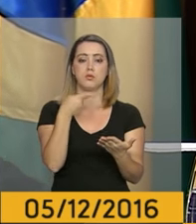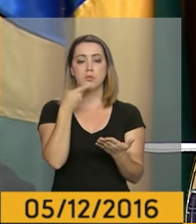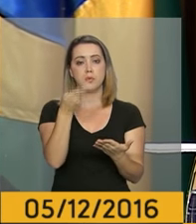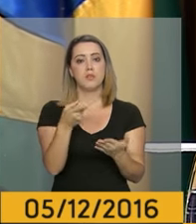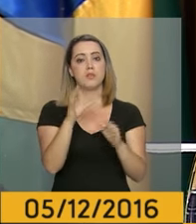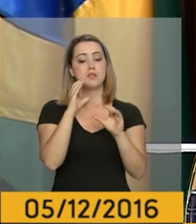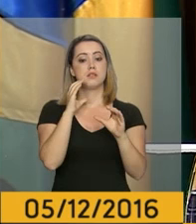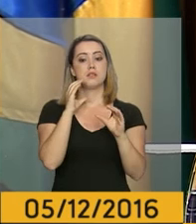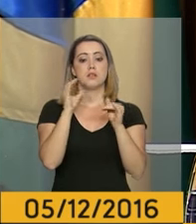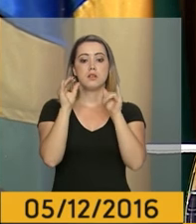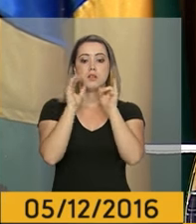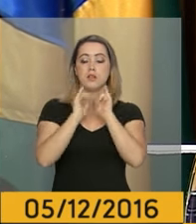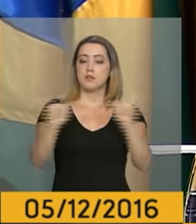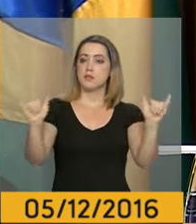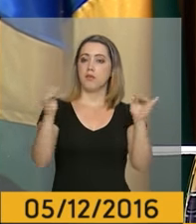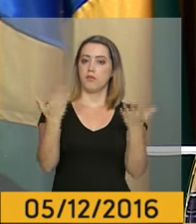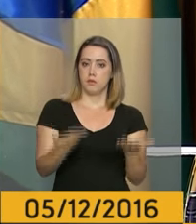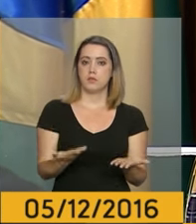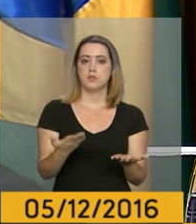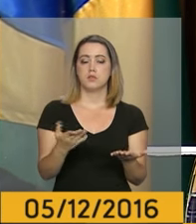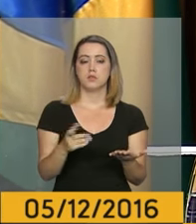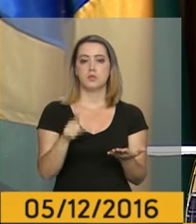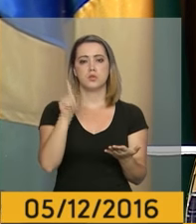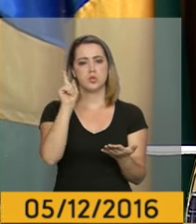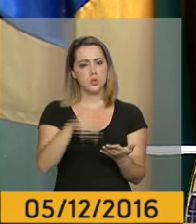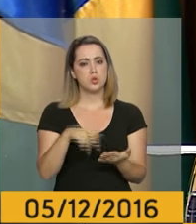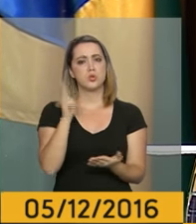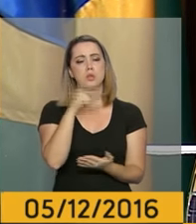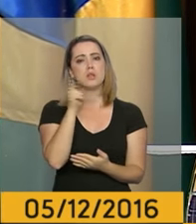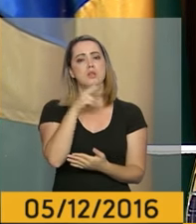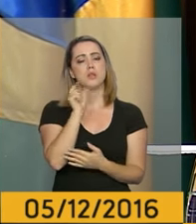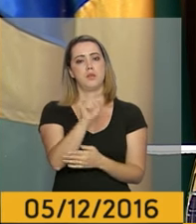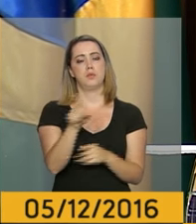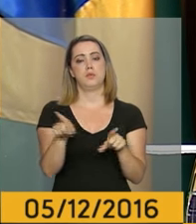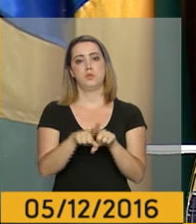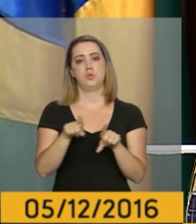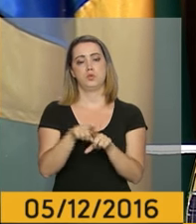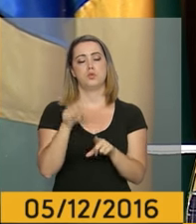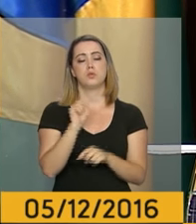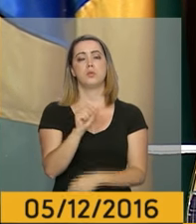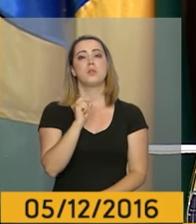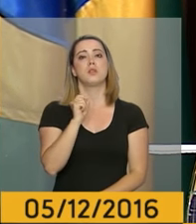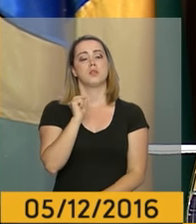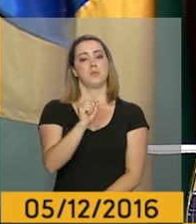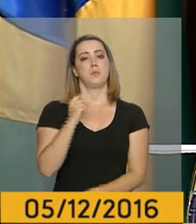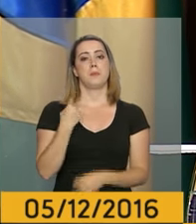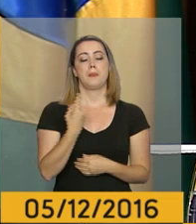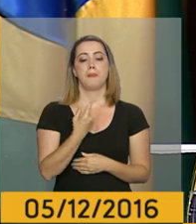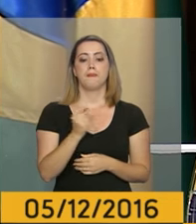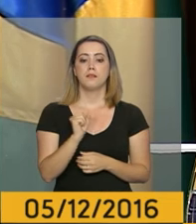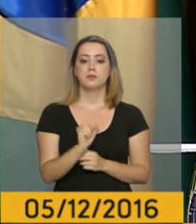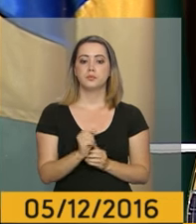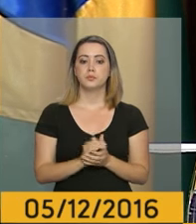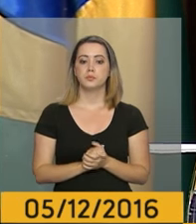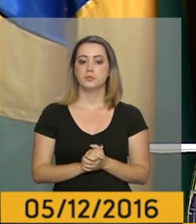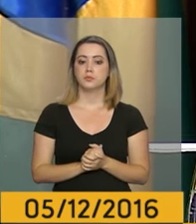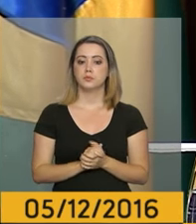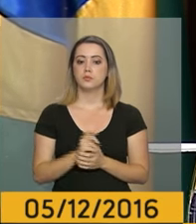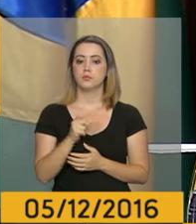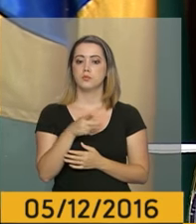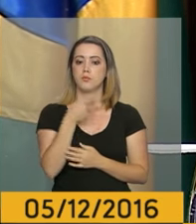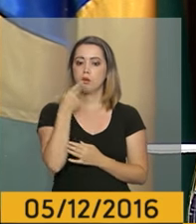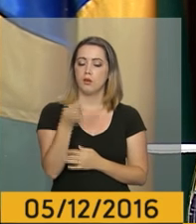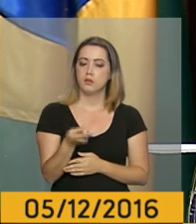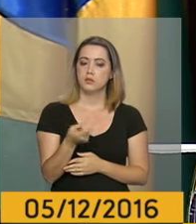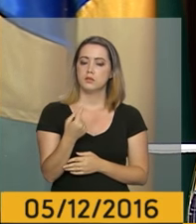essa comunicação. E muito rapidamente também ah eh